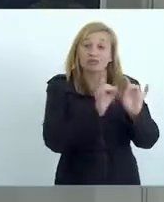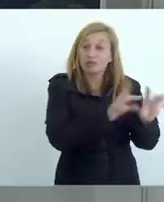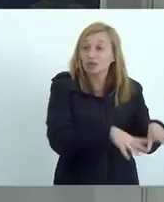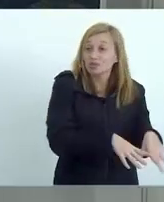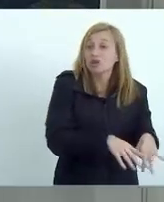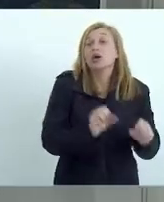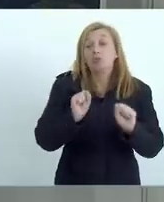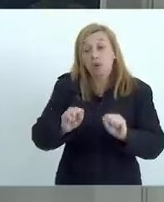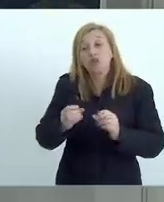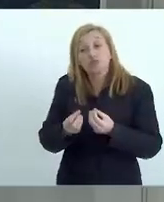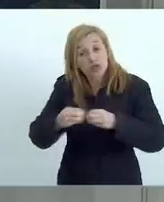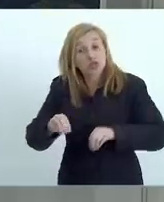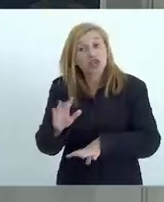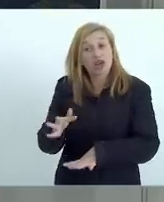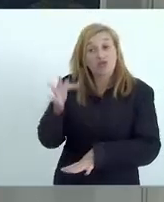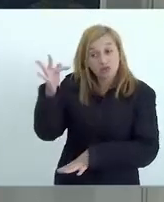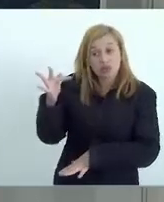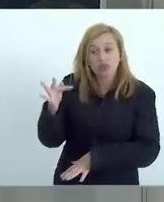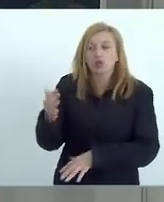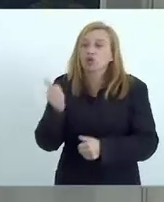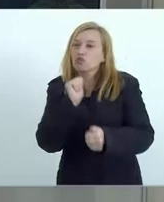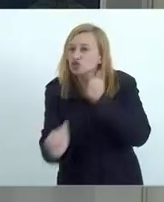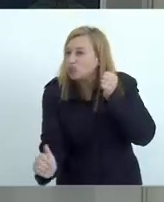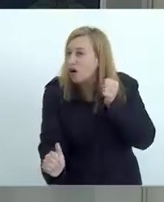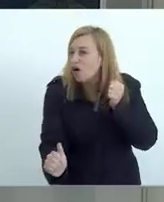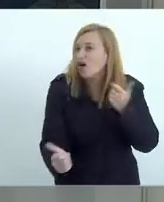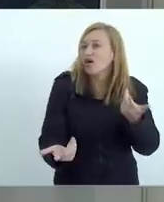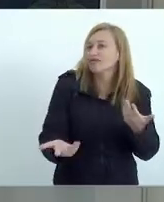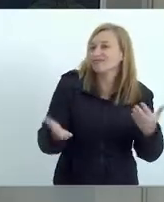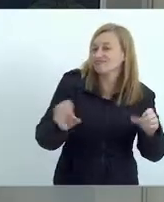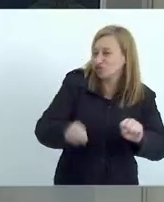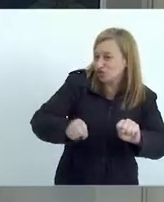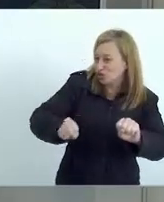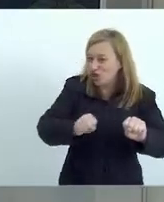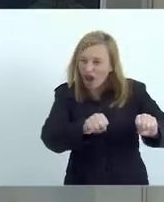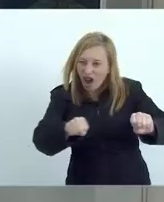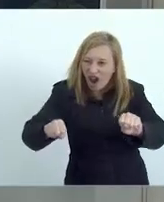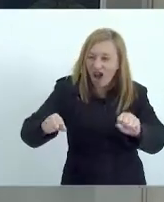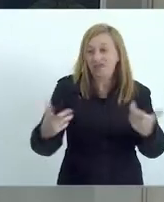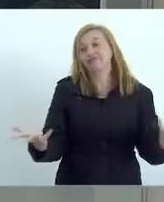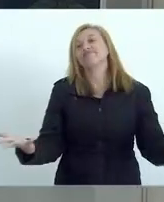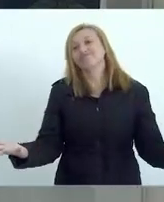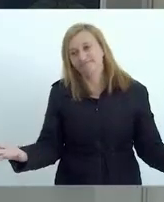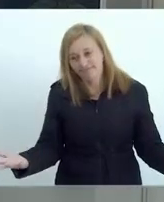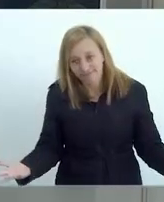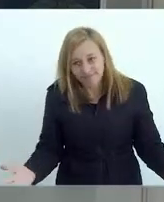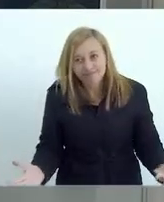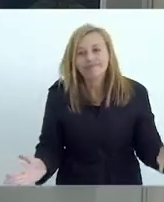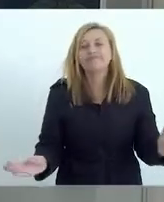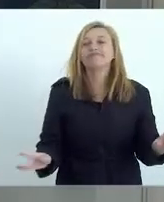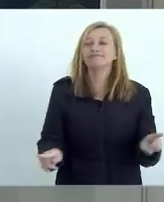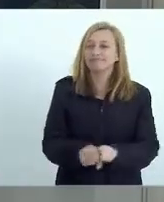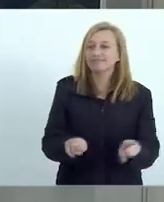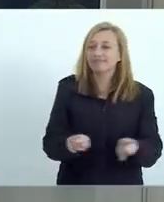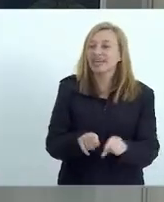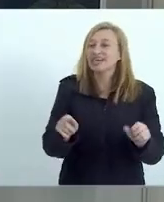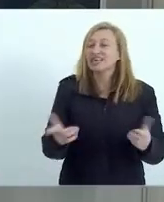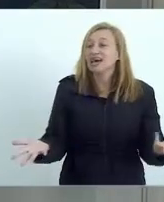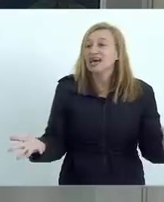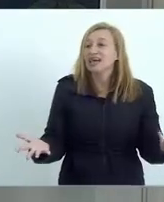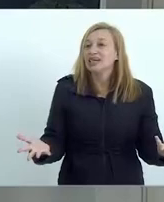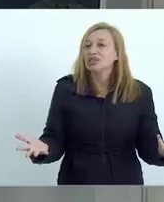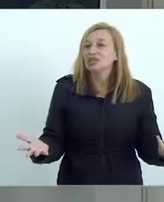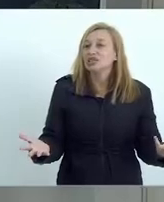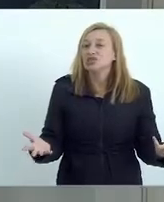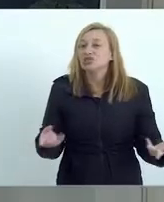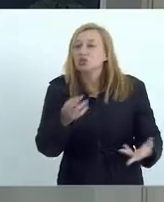coisas que pode te prejudicar jogar um futebol andar de moto então você sabe digitar até mesmo de tar